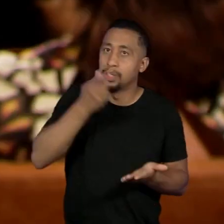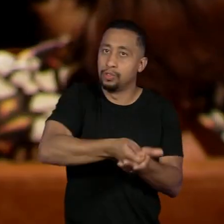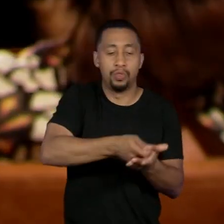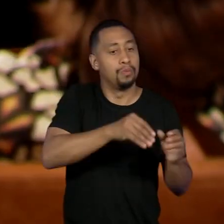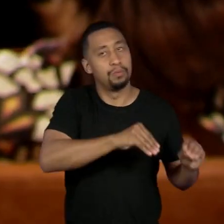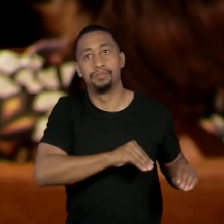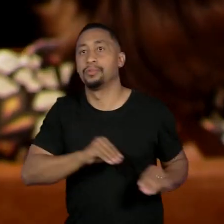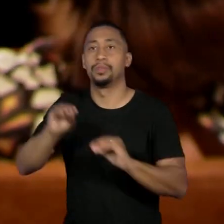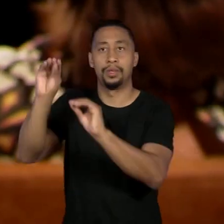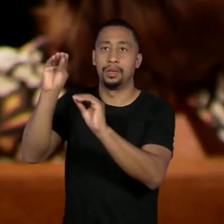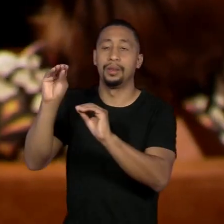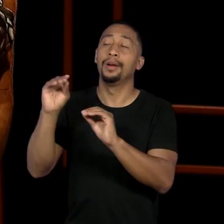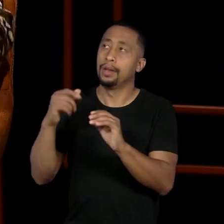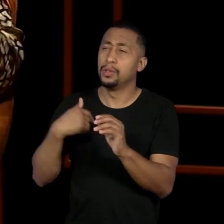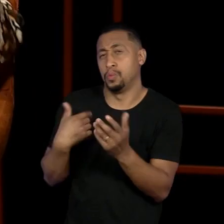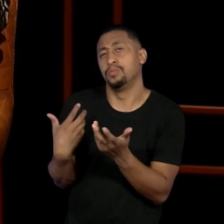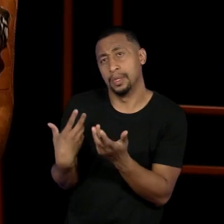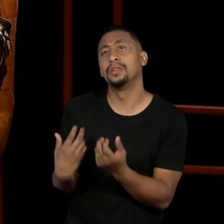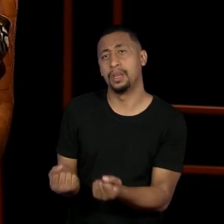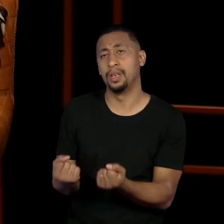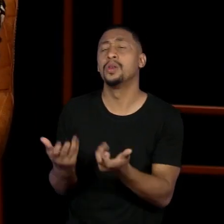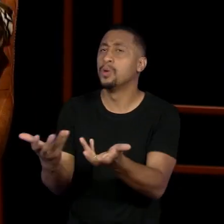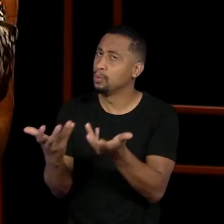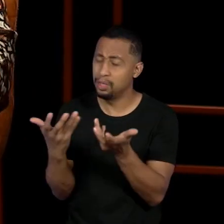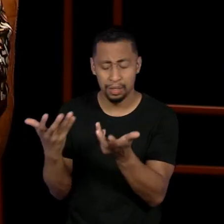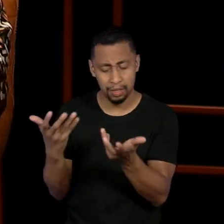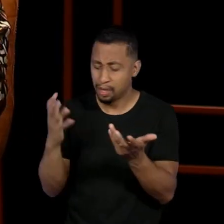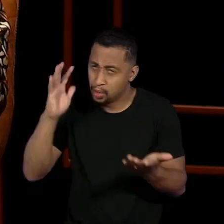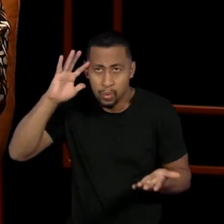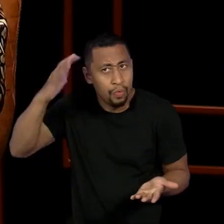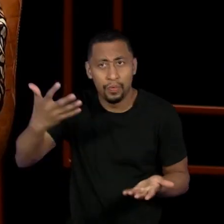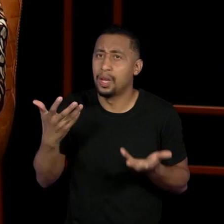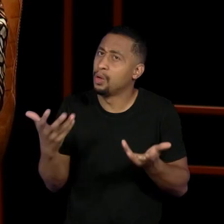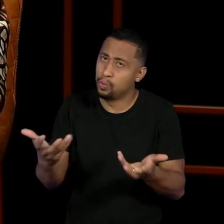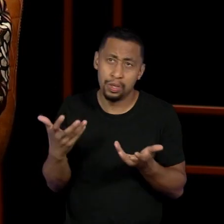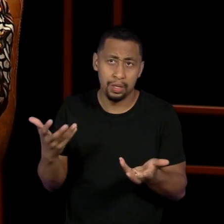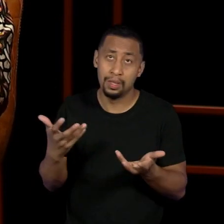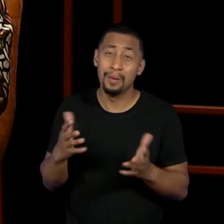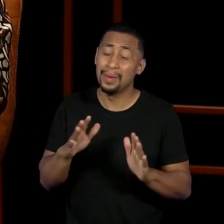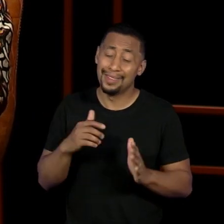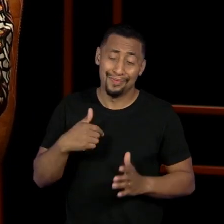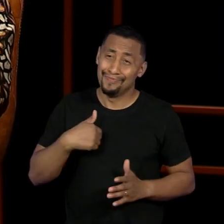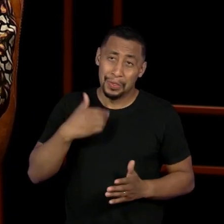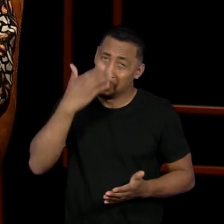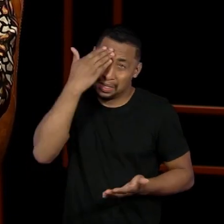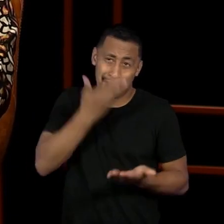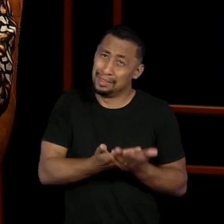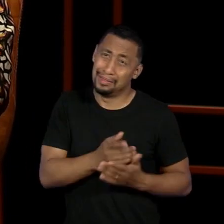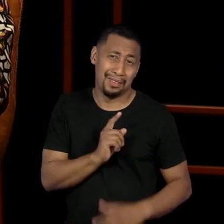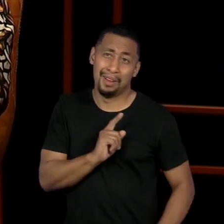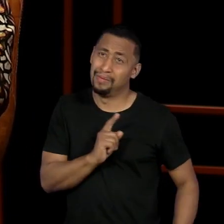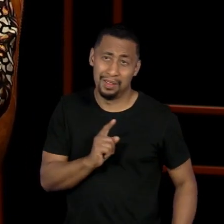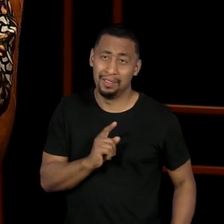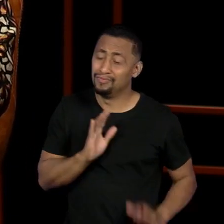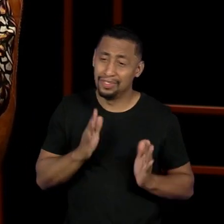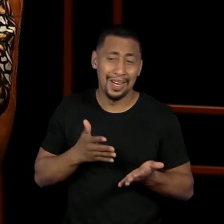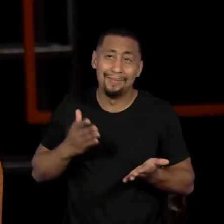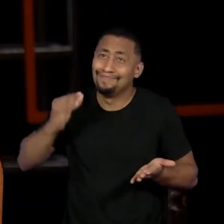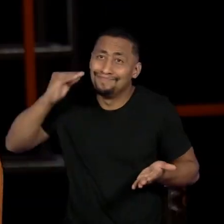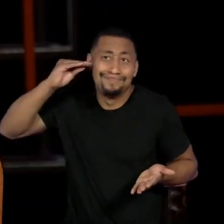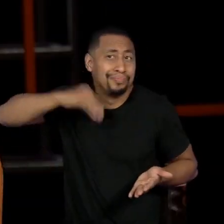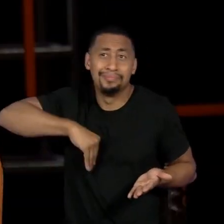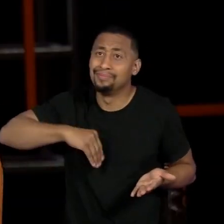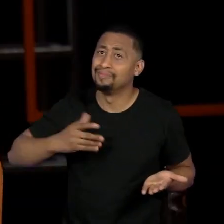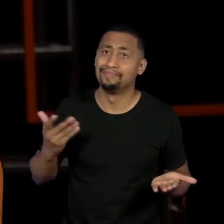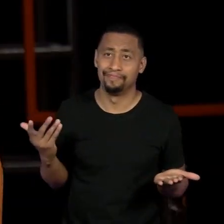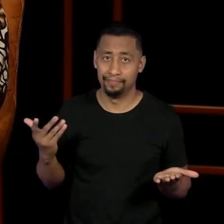vamos lá resolver esse assunto. Portanto, o meu espírito era esse, vamos lá resolver esse assunto. Eu não acredito. Essa era a minha máxima, eu não acredito.